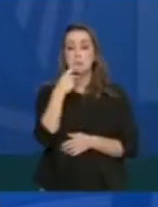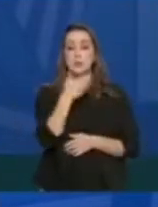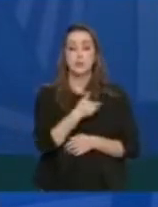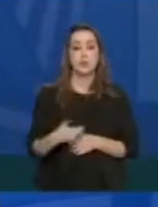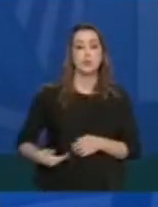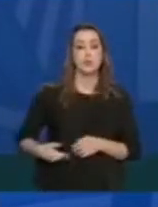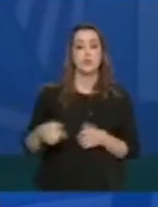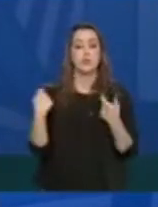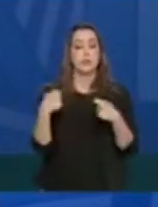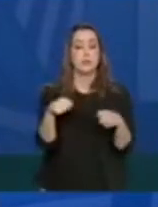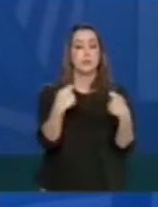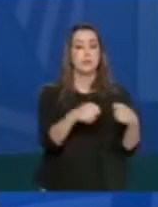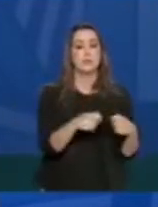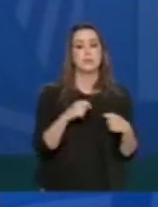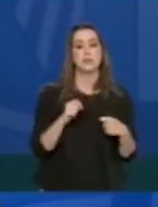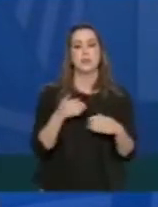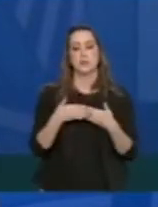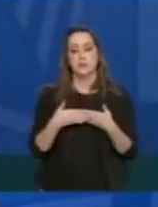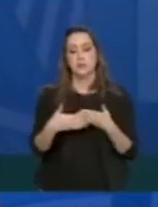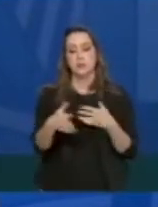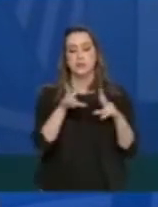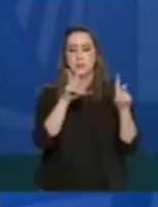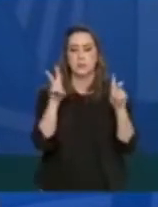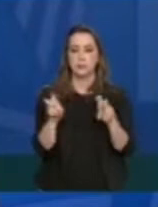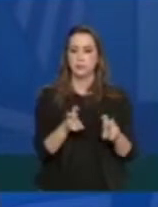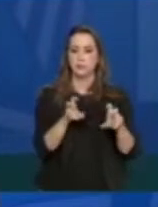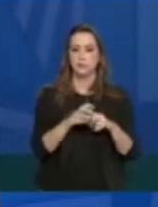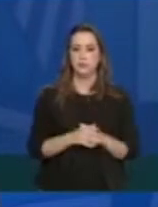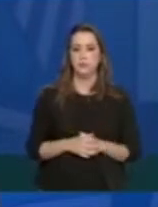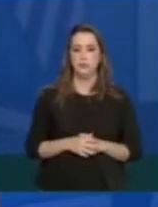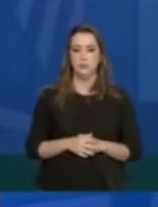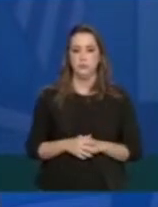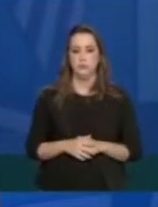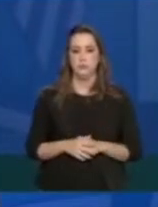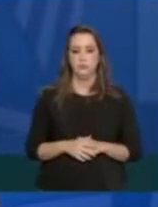públicas necessárias neste contexto.